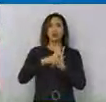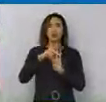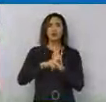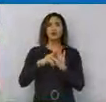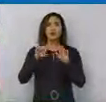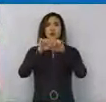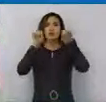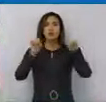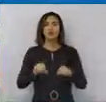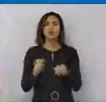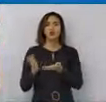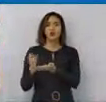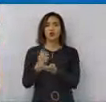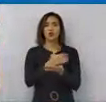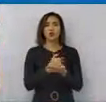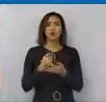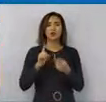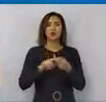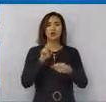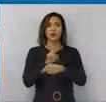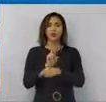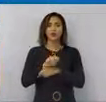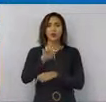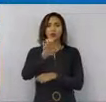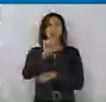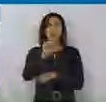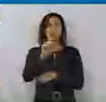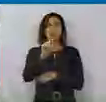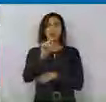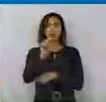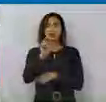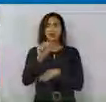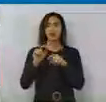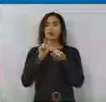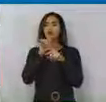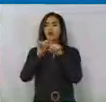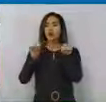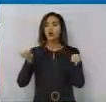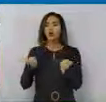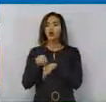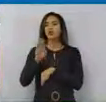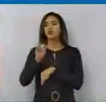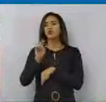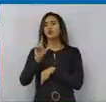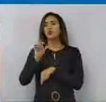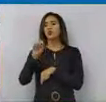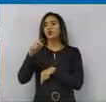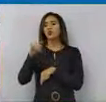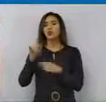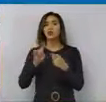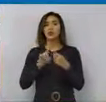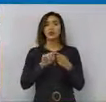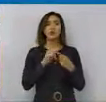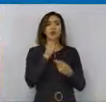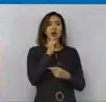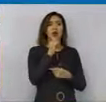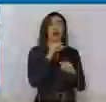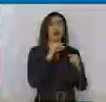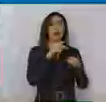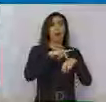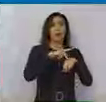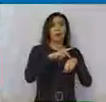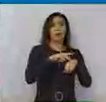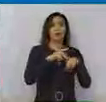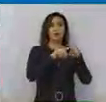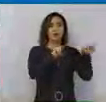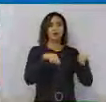sistema de coleta e tratamento de esgoto no entorno dos lagos Bolônia e Água Preta. Isso do ponto de vista ambiental,